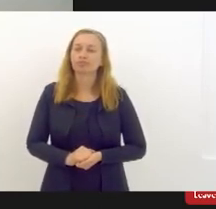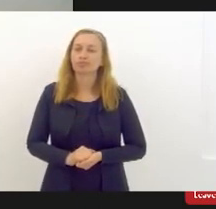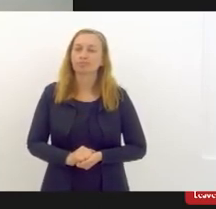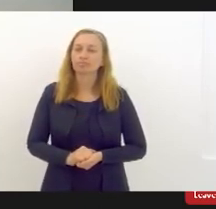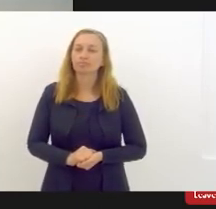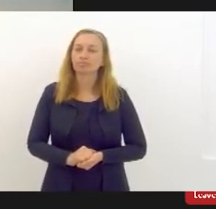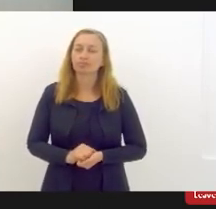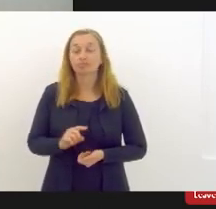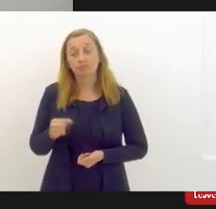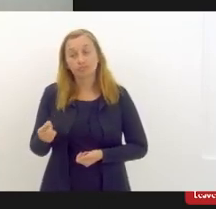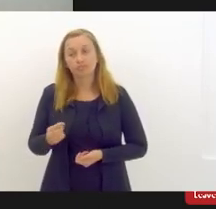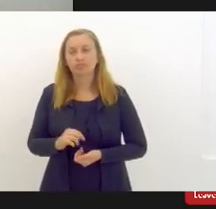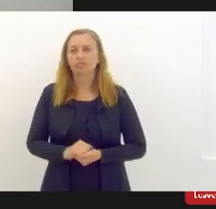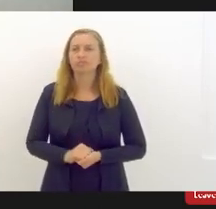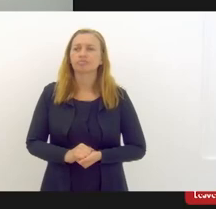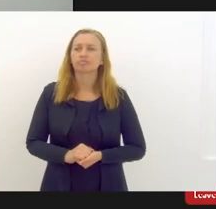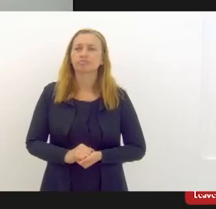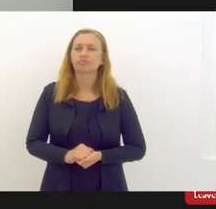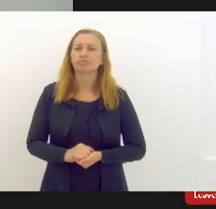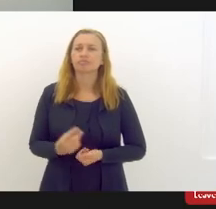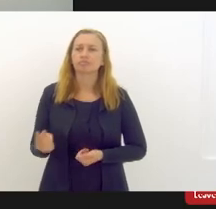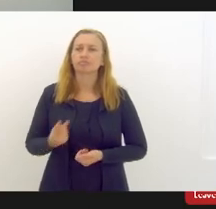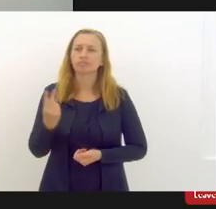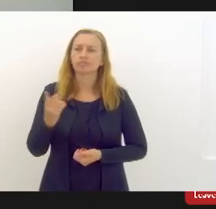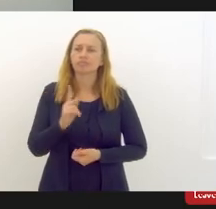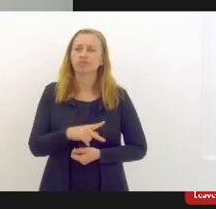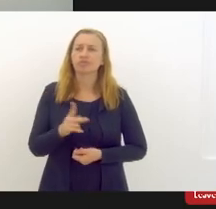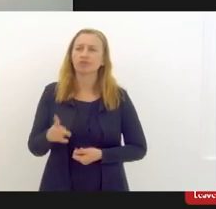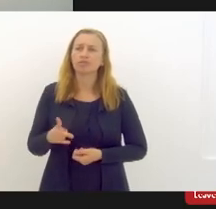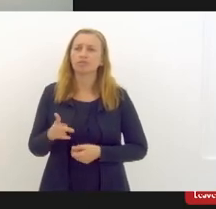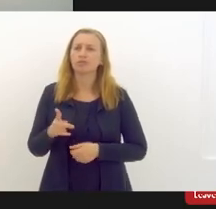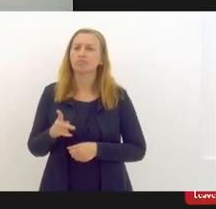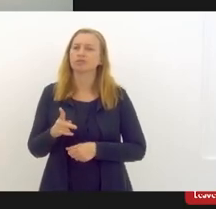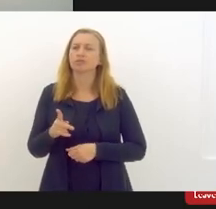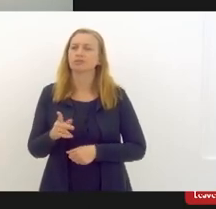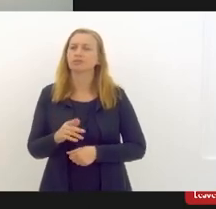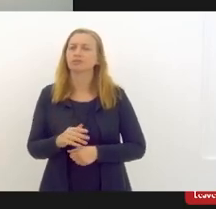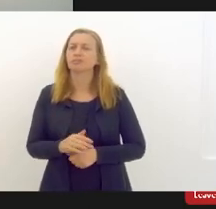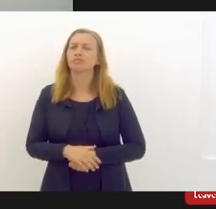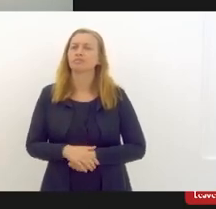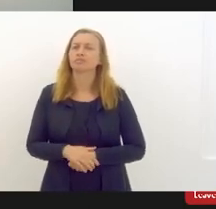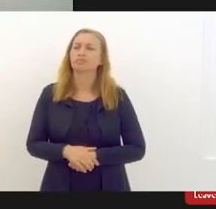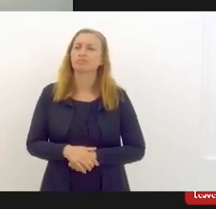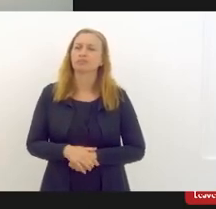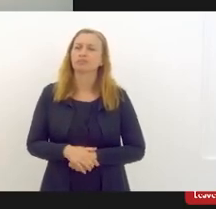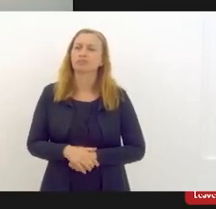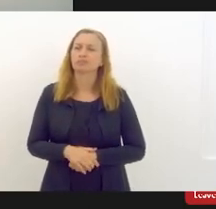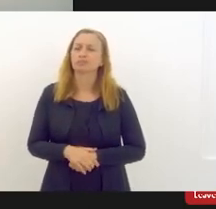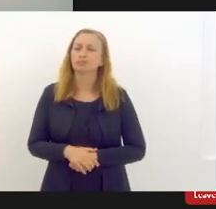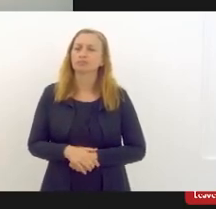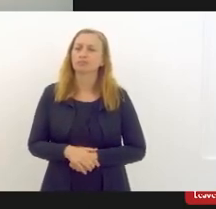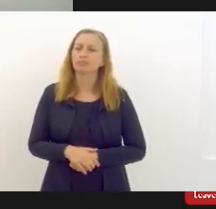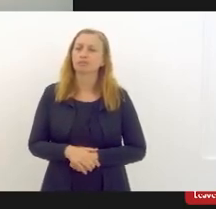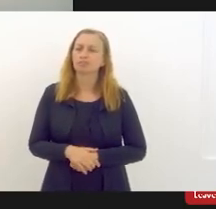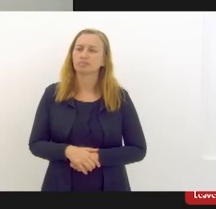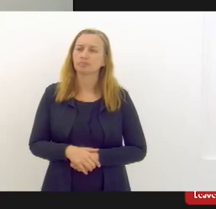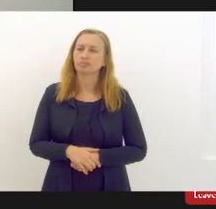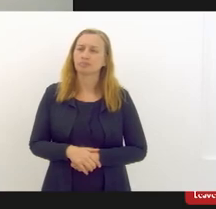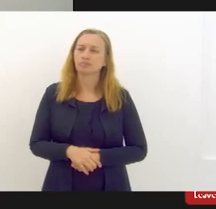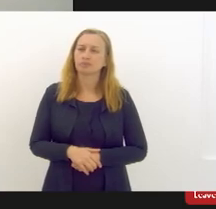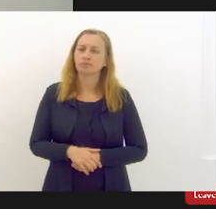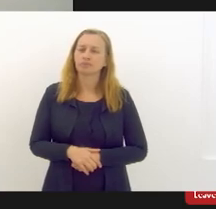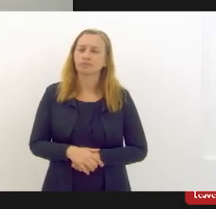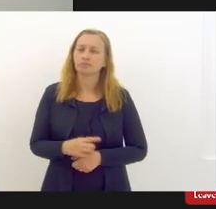Uma outra coisa é o que se refere à valorização dos profissionais de educação. Não há de se negar que teve, inclusive com